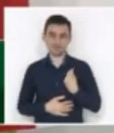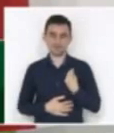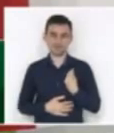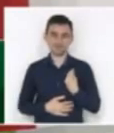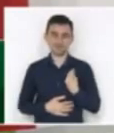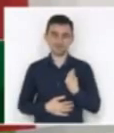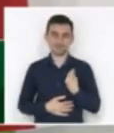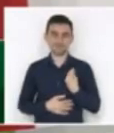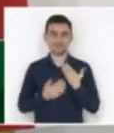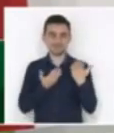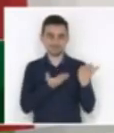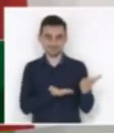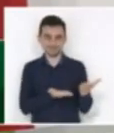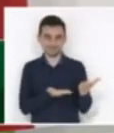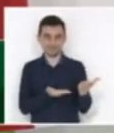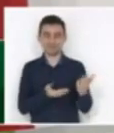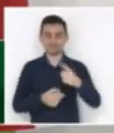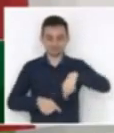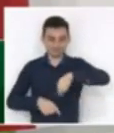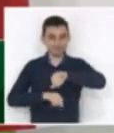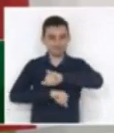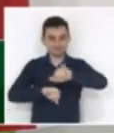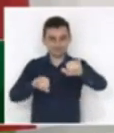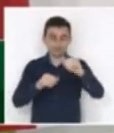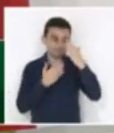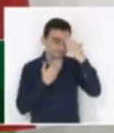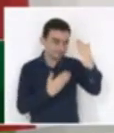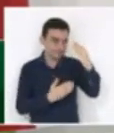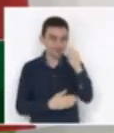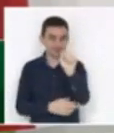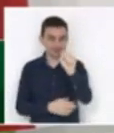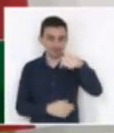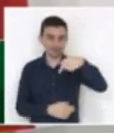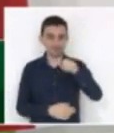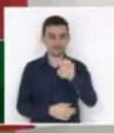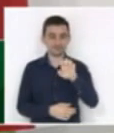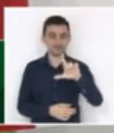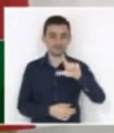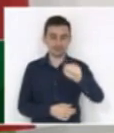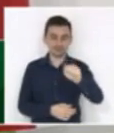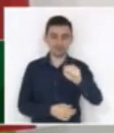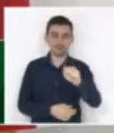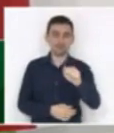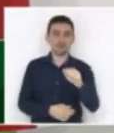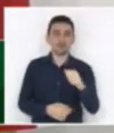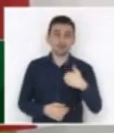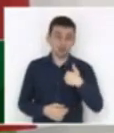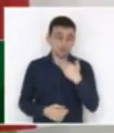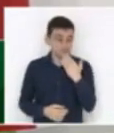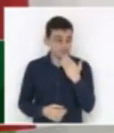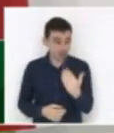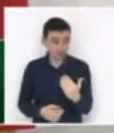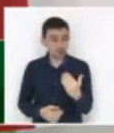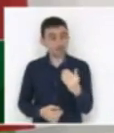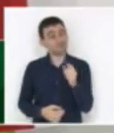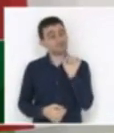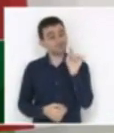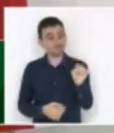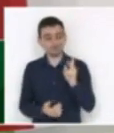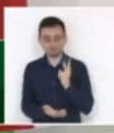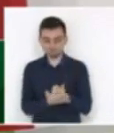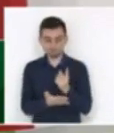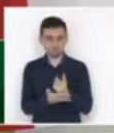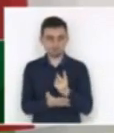nossa manifestação. Obrigado, Ângela. E eu apenas peço que você continue com